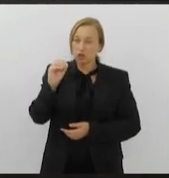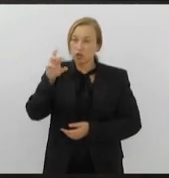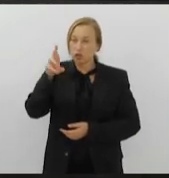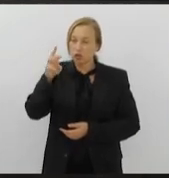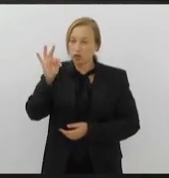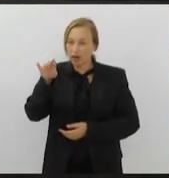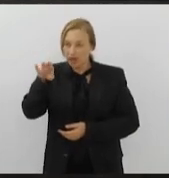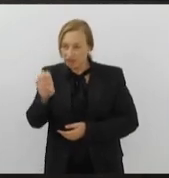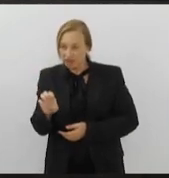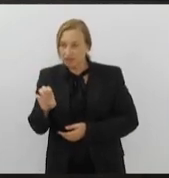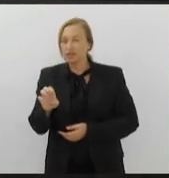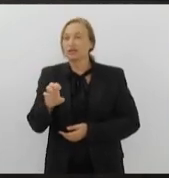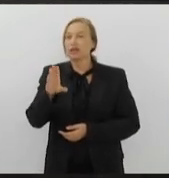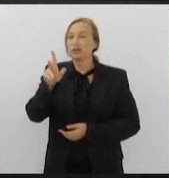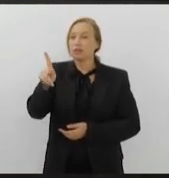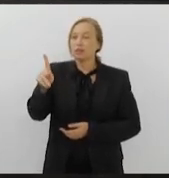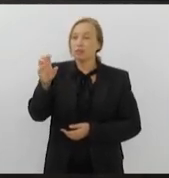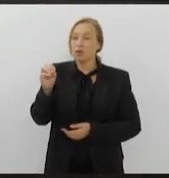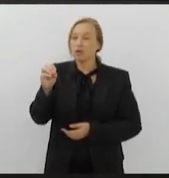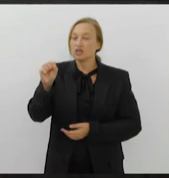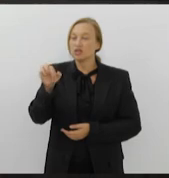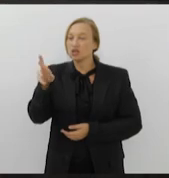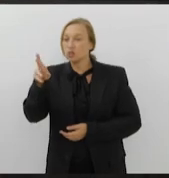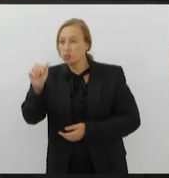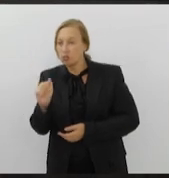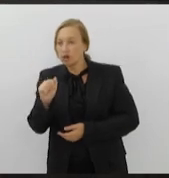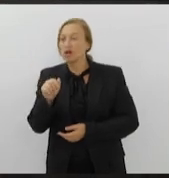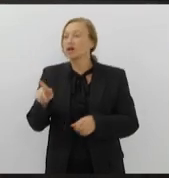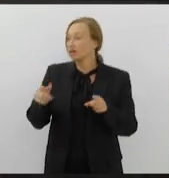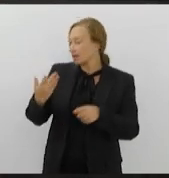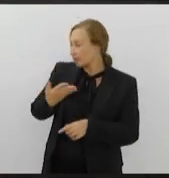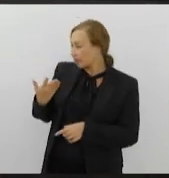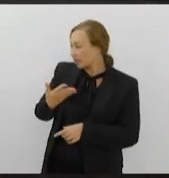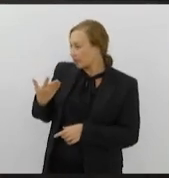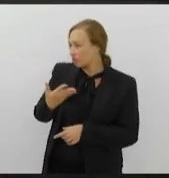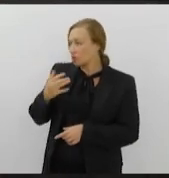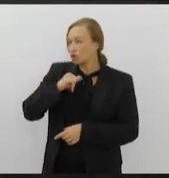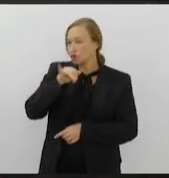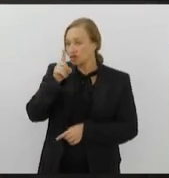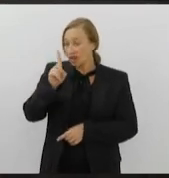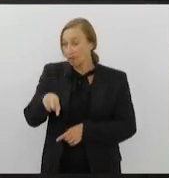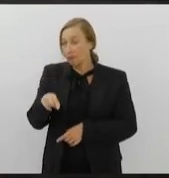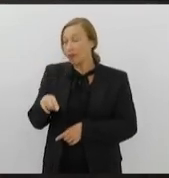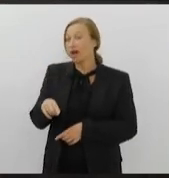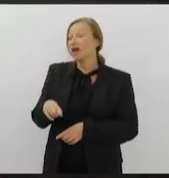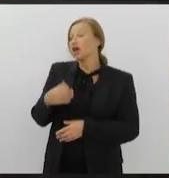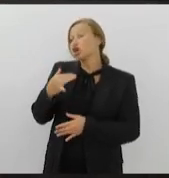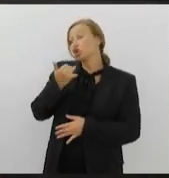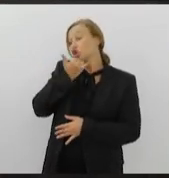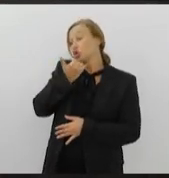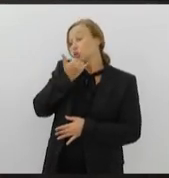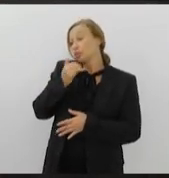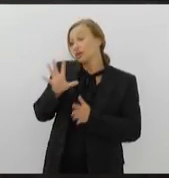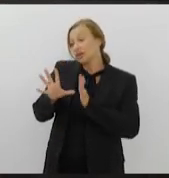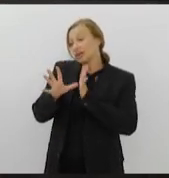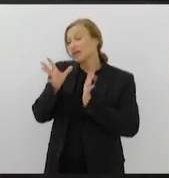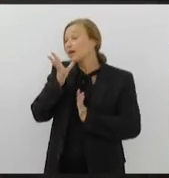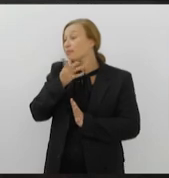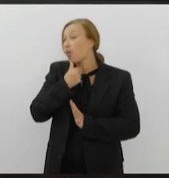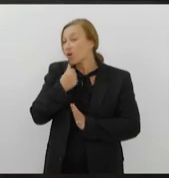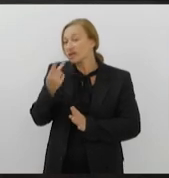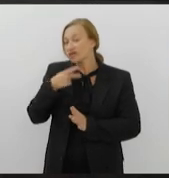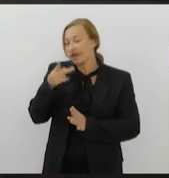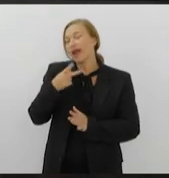pelo companheiro Josemar. Desculpa a demora, tá, meu irmão? Muita pressão aqui na mesa, eu acabei demorando aqui, mas